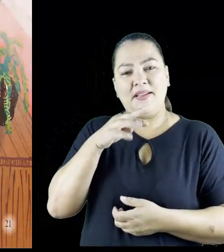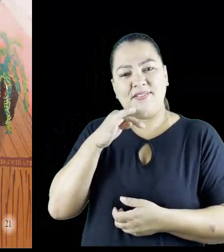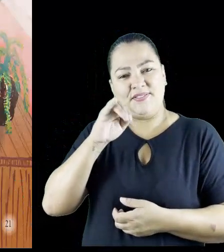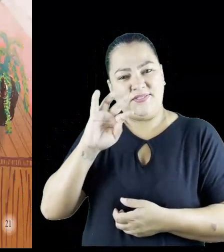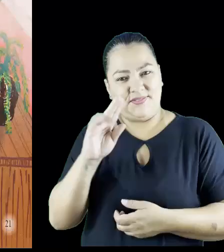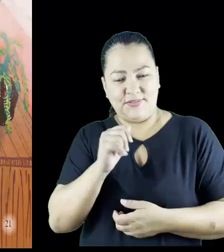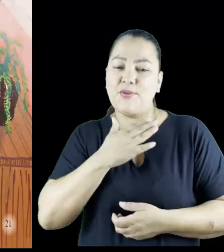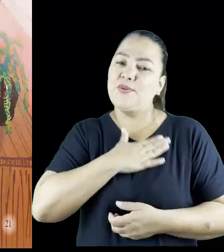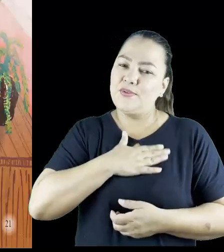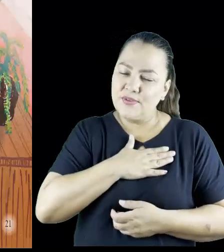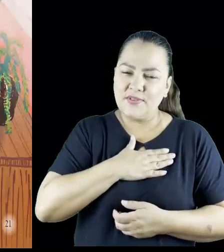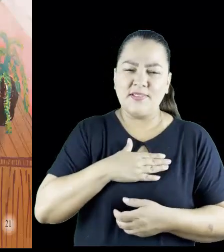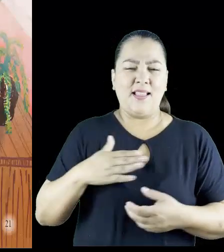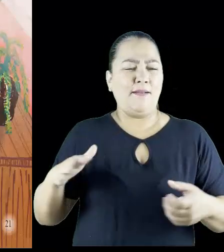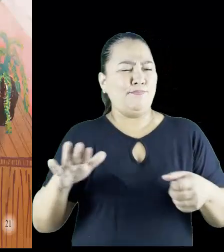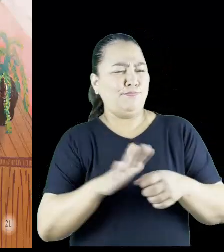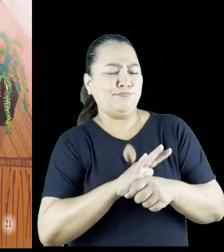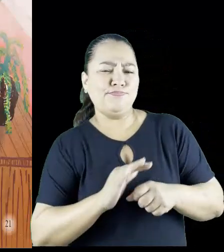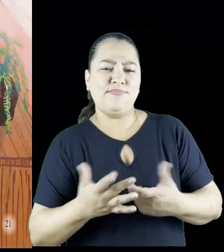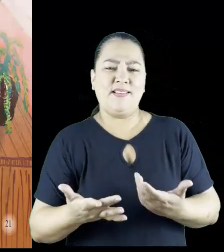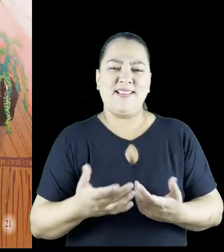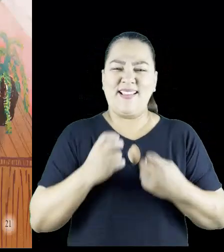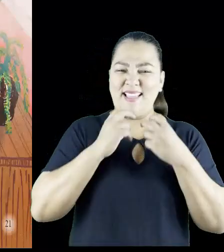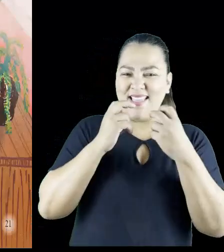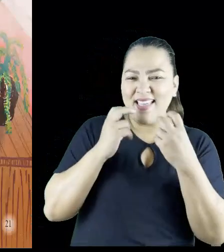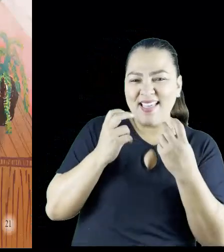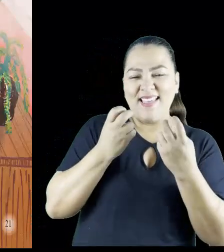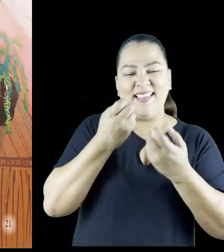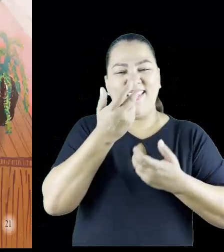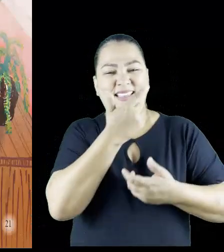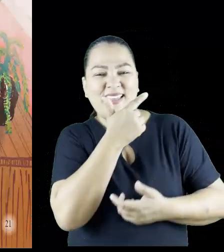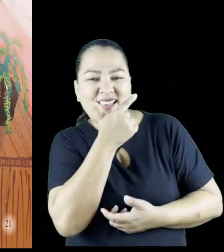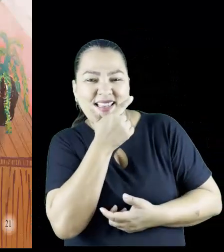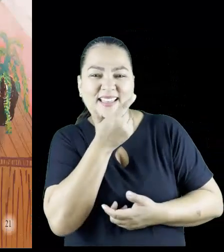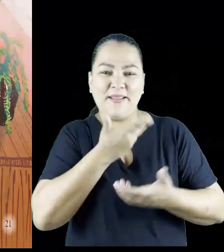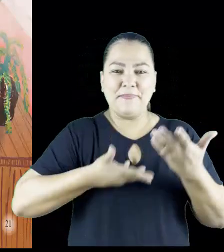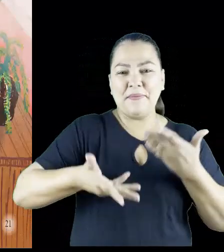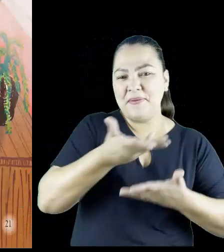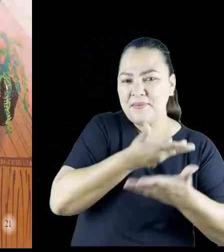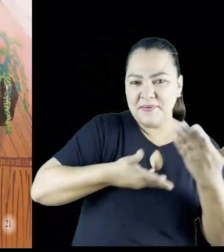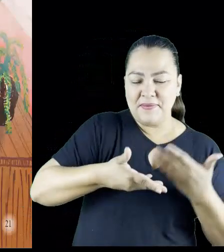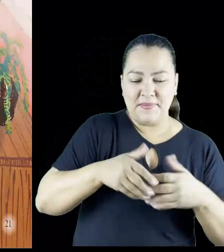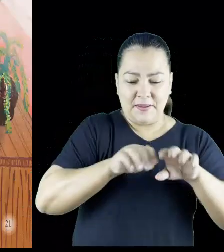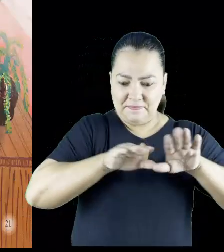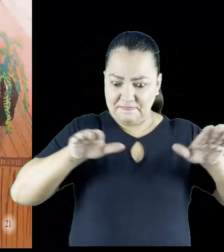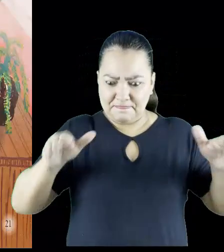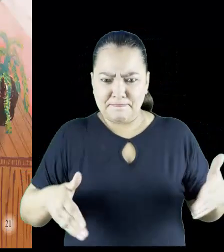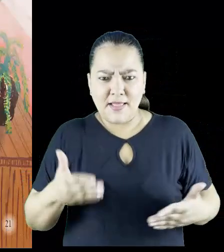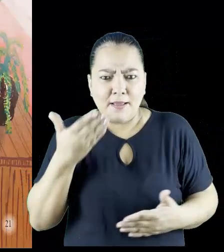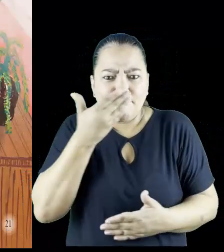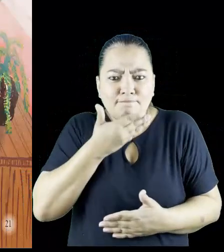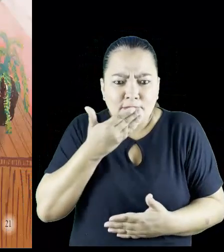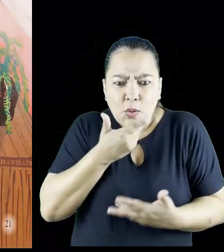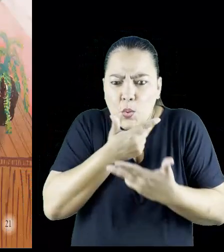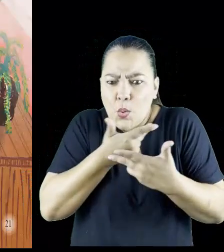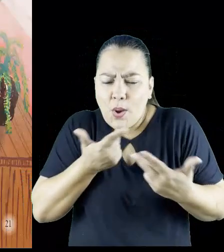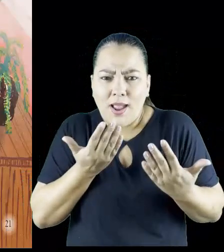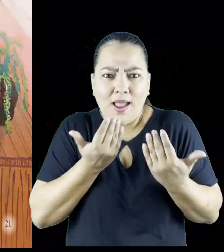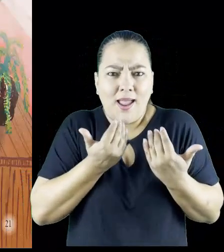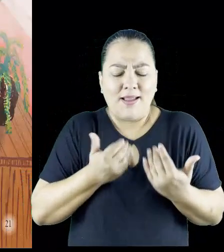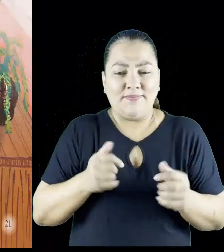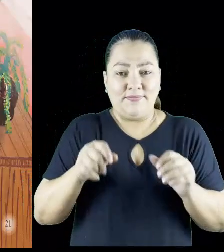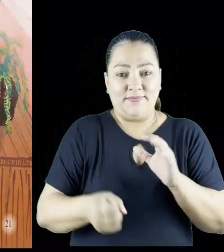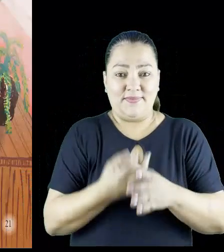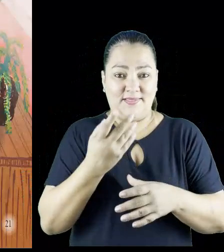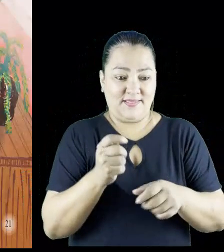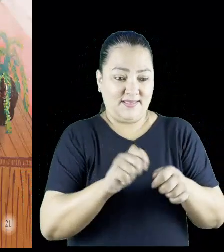Martinha gostava, com a casa cheia, falatório, risada alta e uma mesa farta cheinha de gostosuras feitas